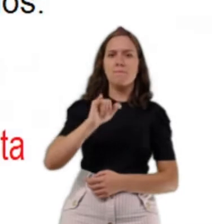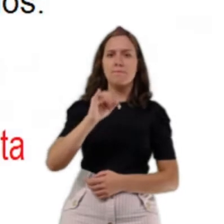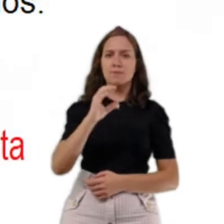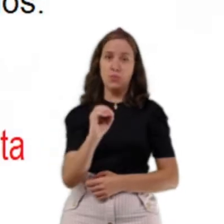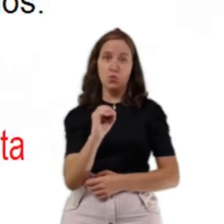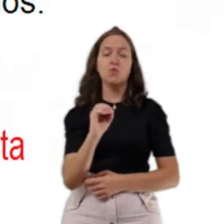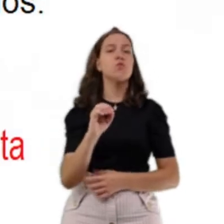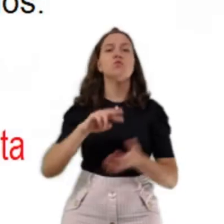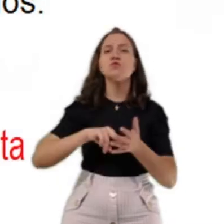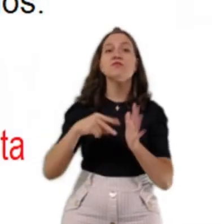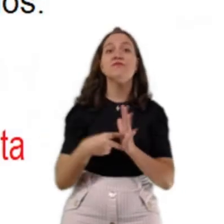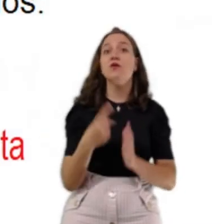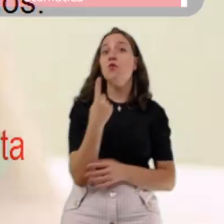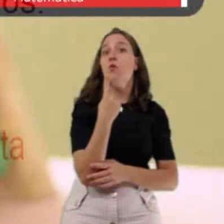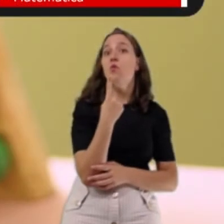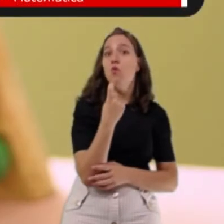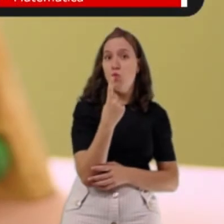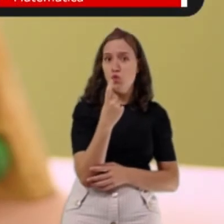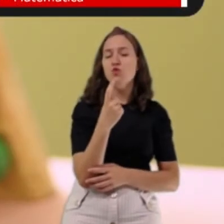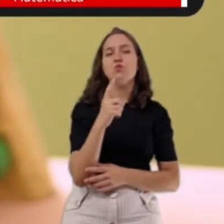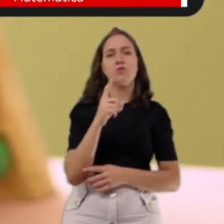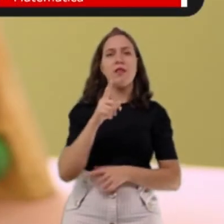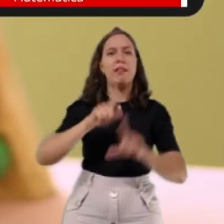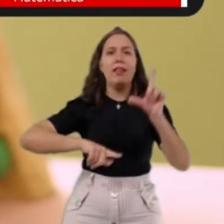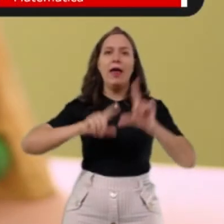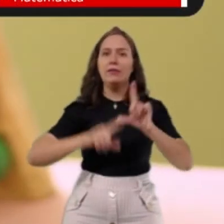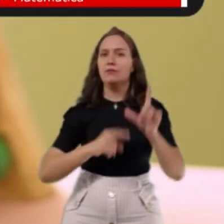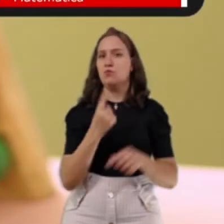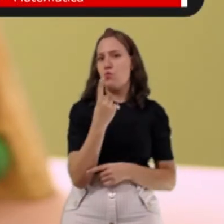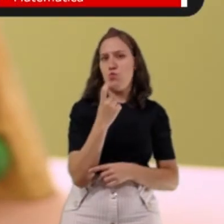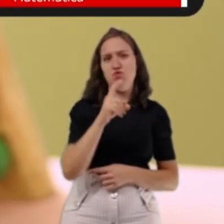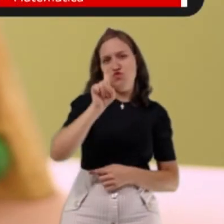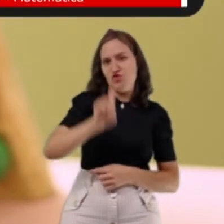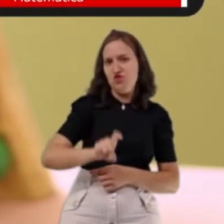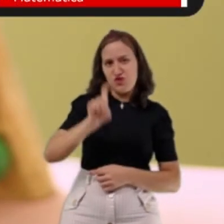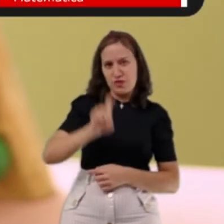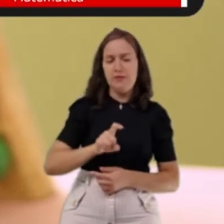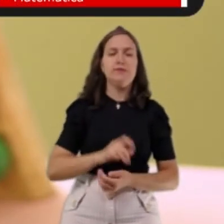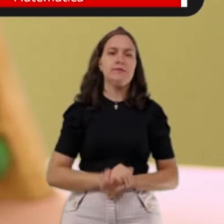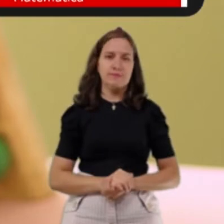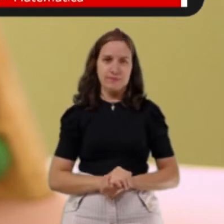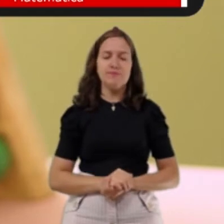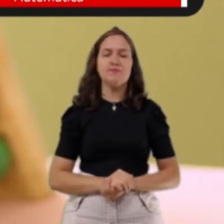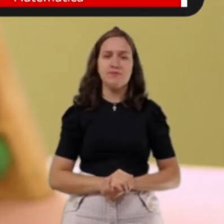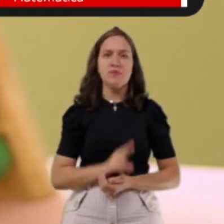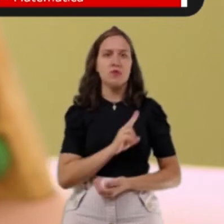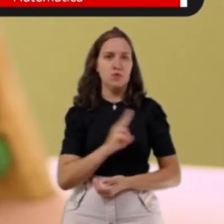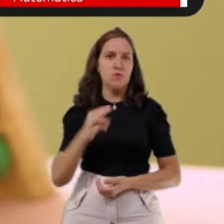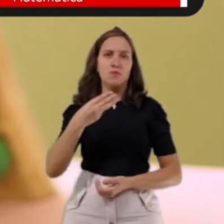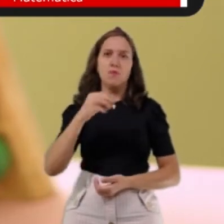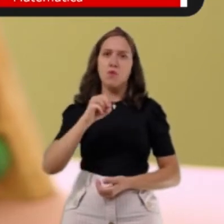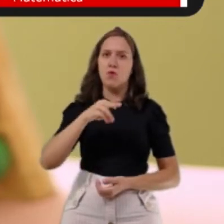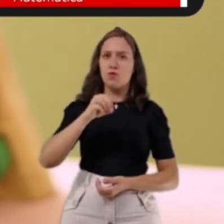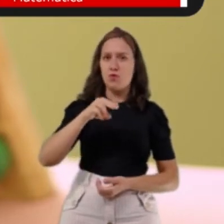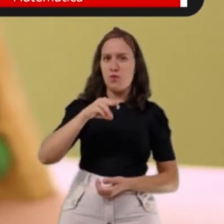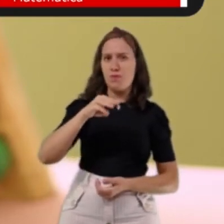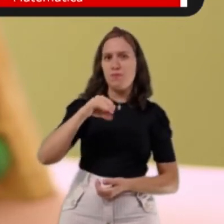de um só então aqui eu só tenho um termo algébrico que é 4 x termo monômio